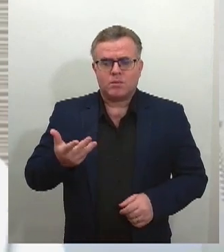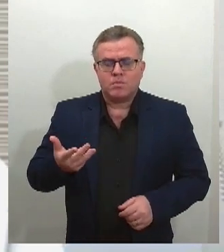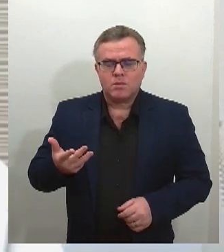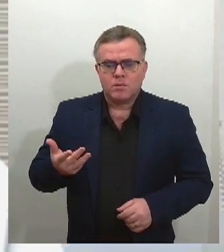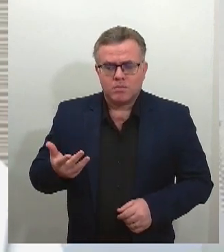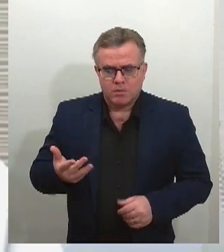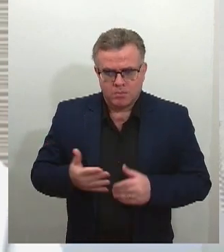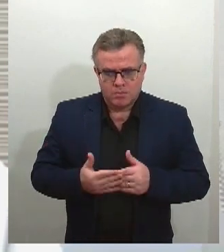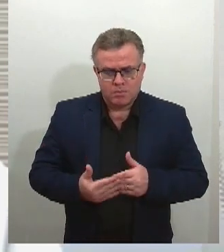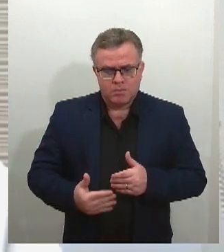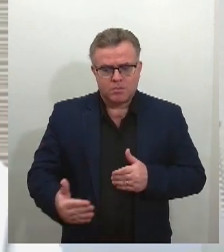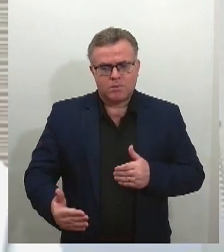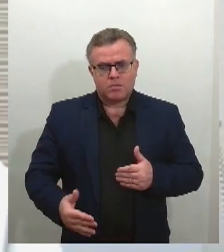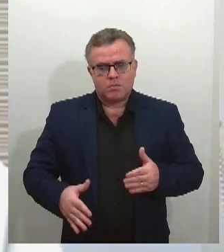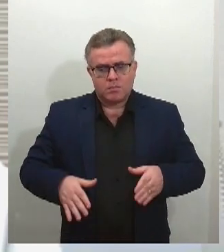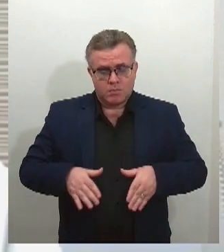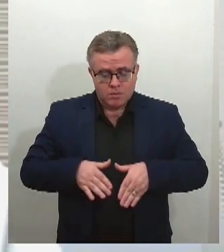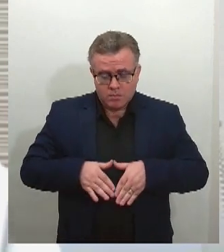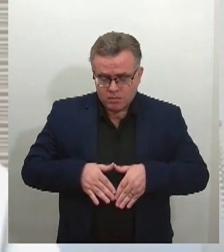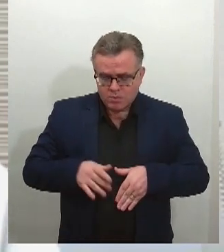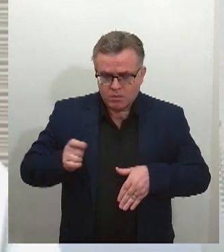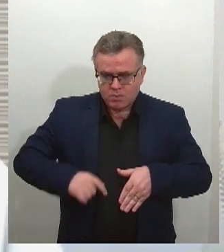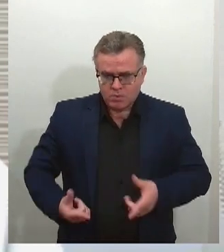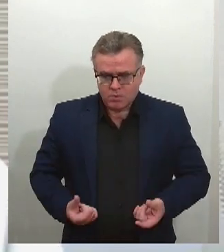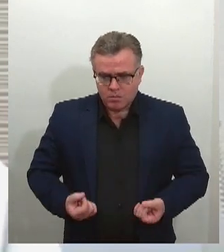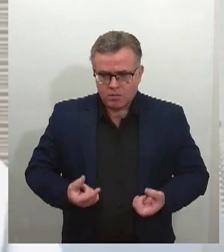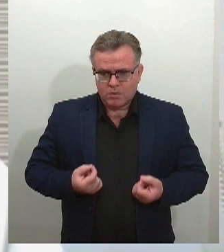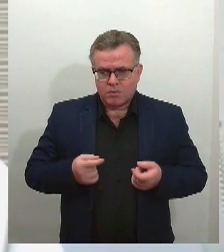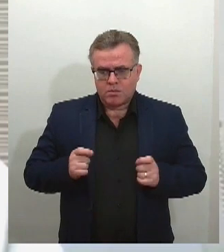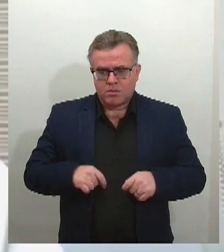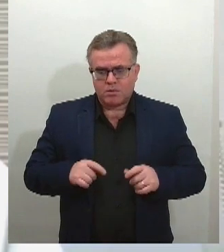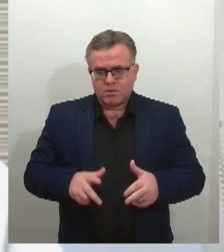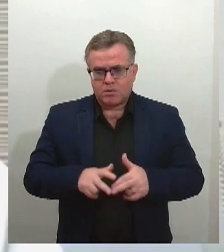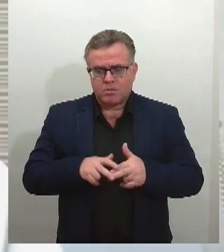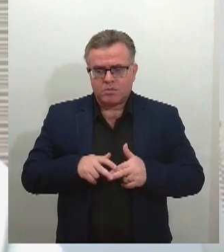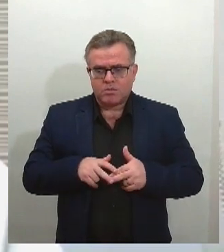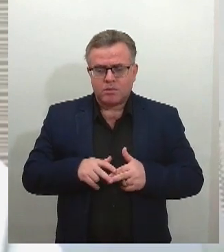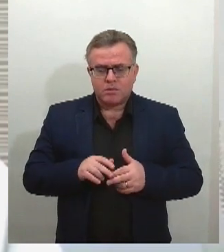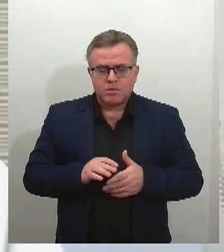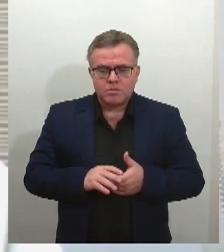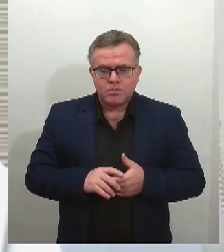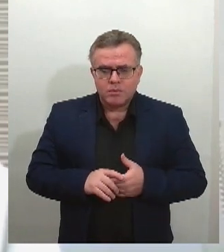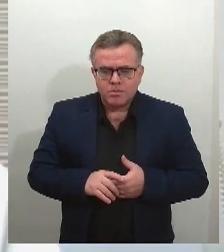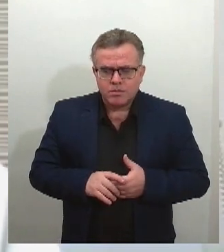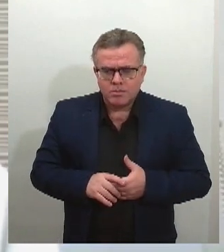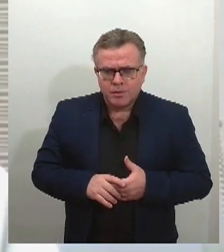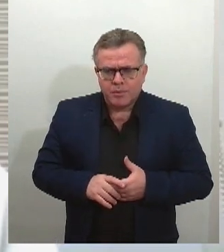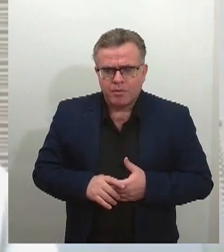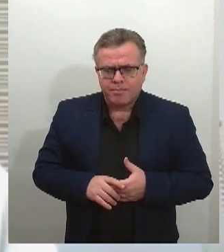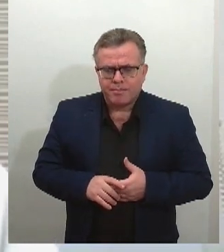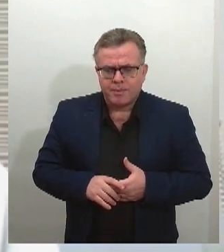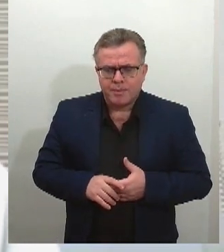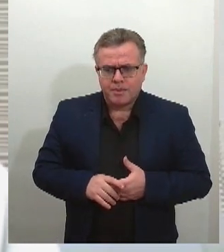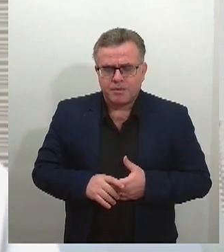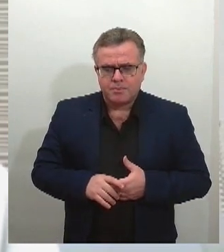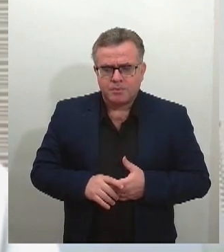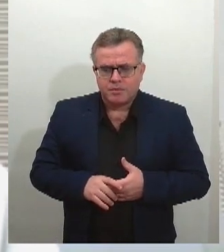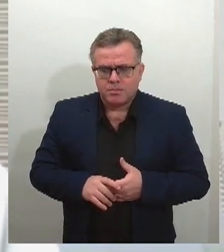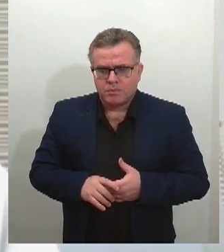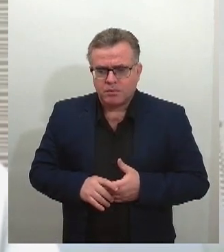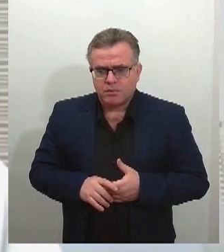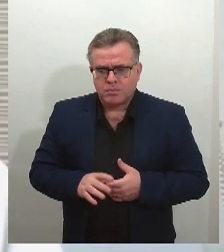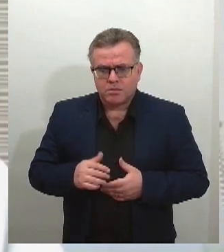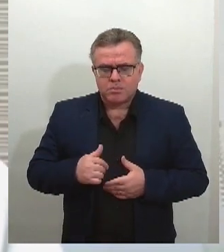colo tem esse vírus presente. Porém, existem mais de 200 tipos de